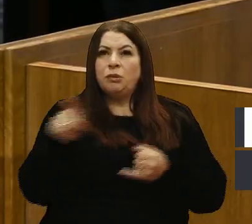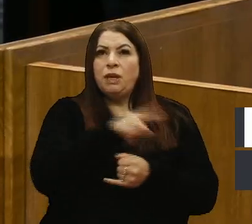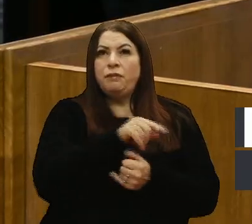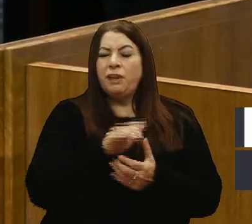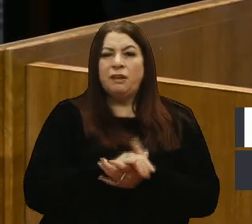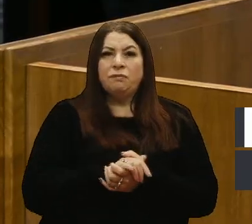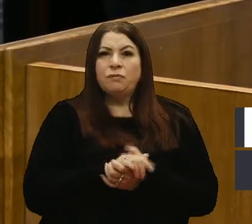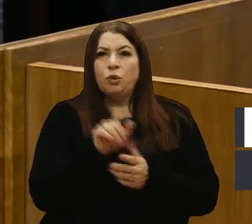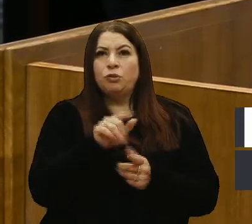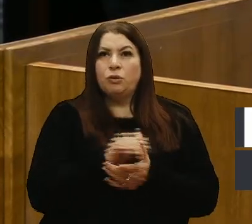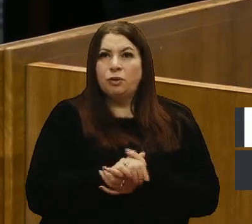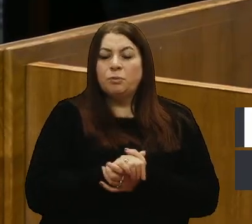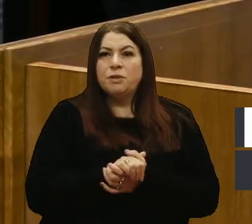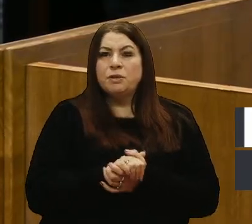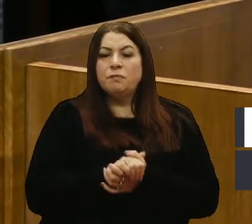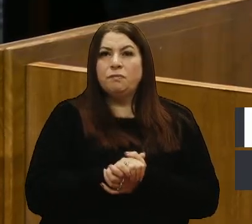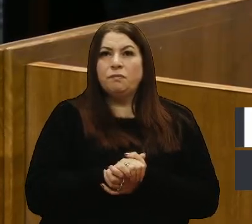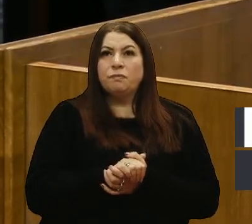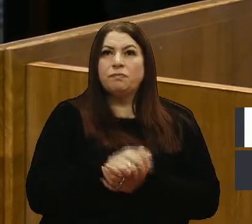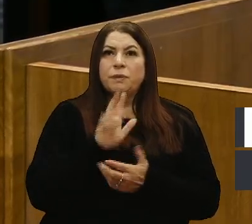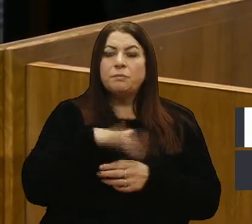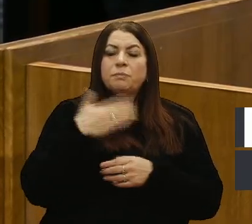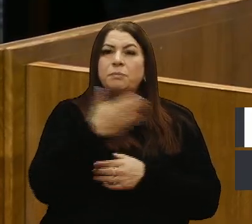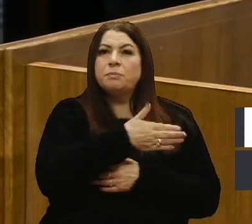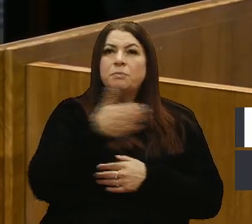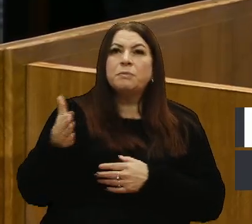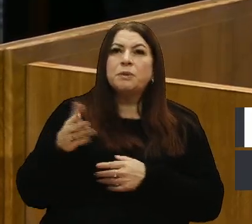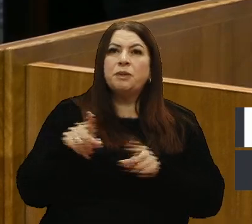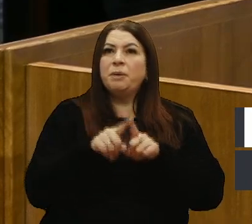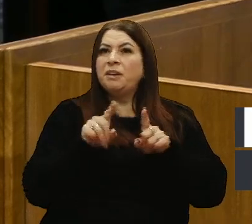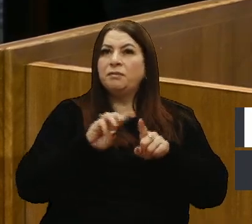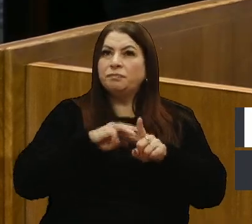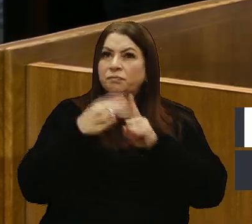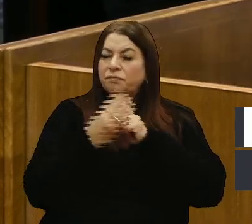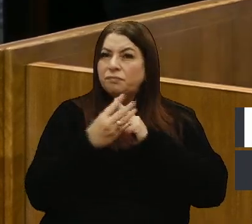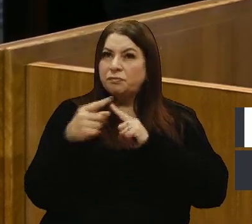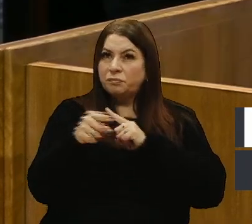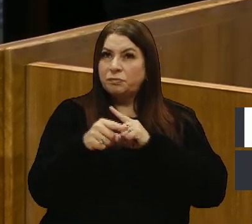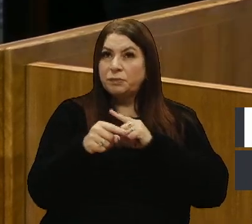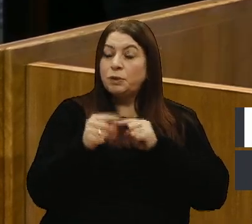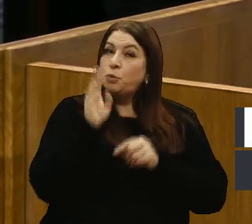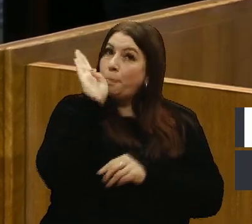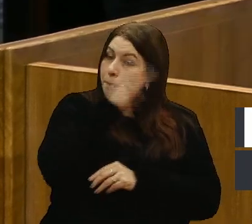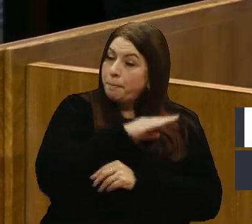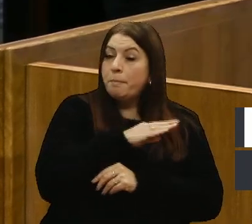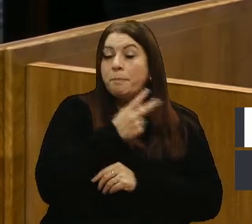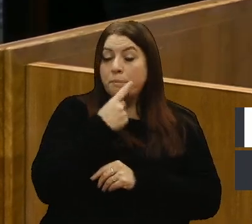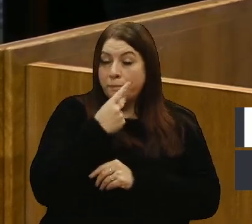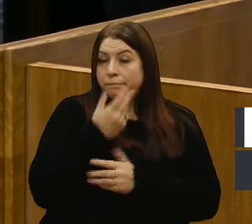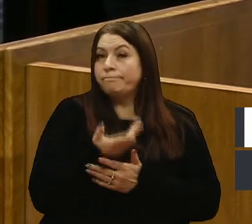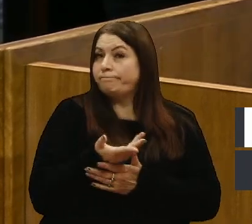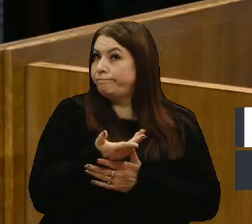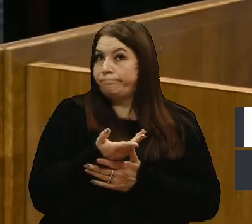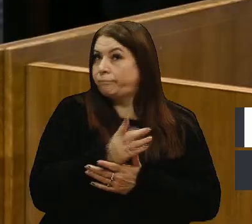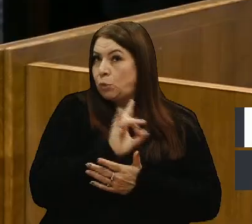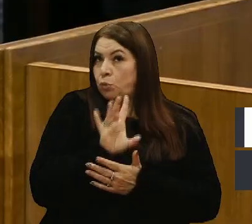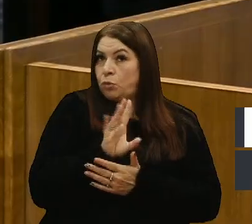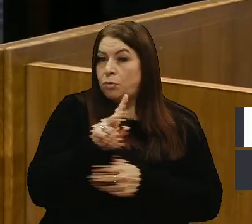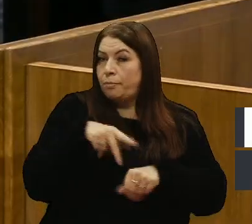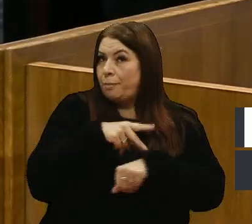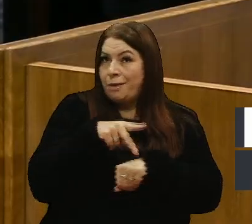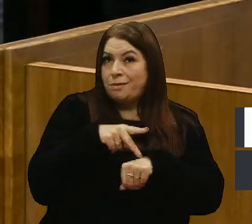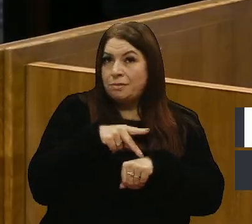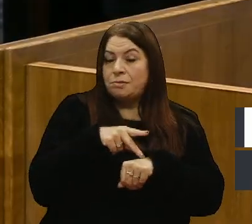A partir daí, então, ficou mais evidente esse mercado do mal, vamos dizer assim, né, não só no nosso